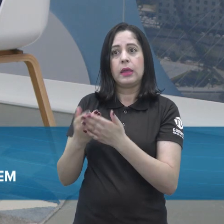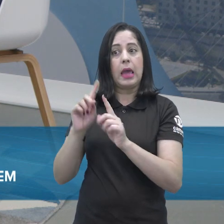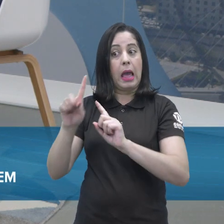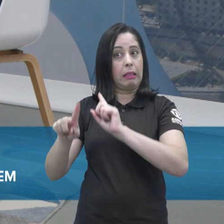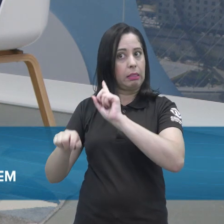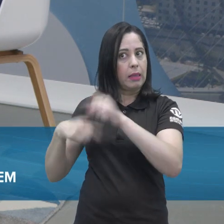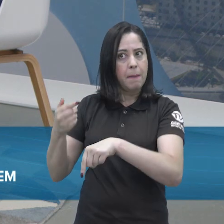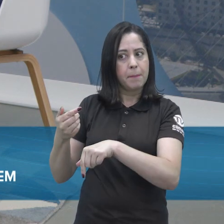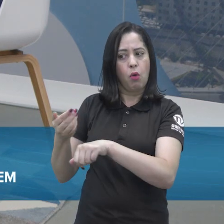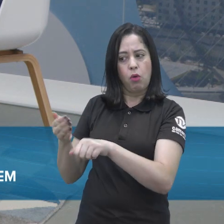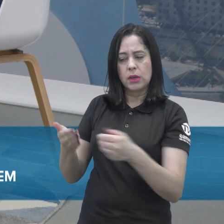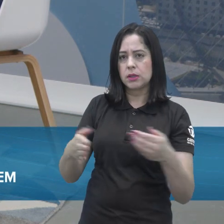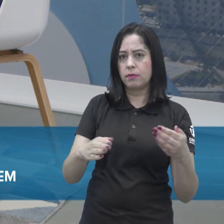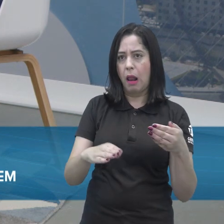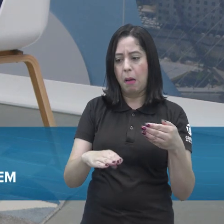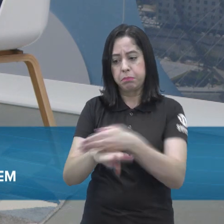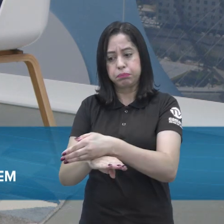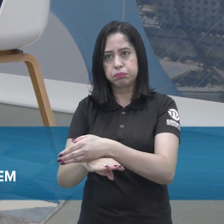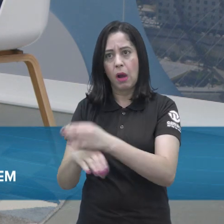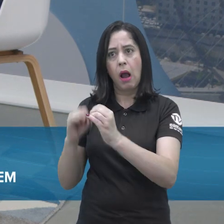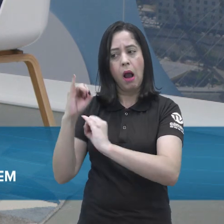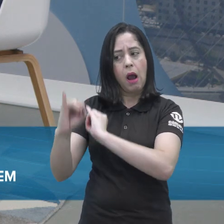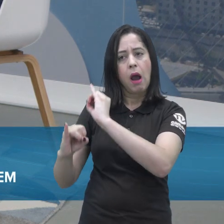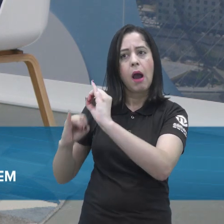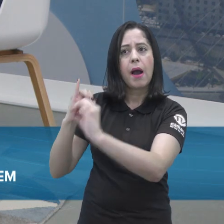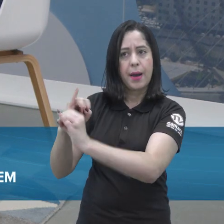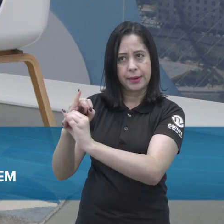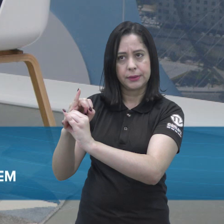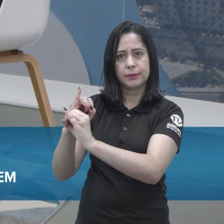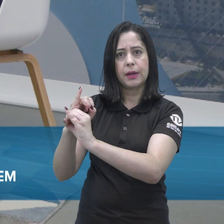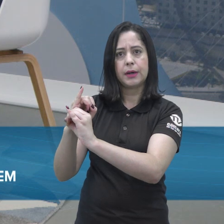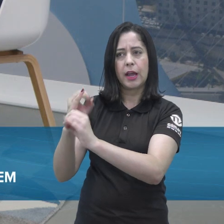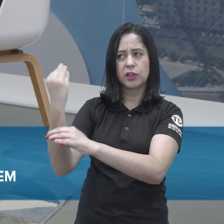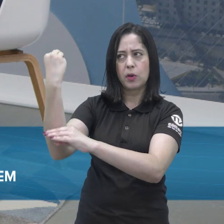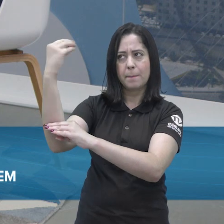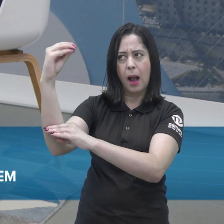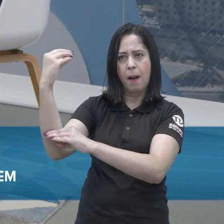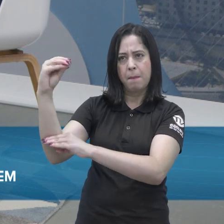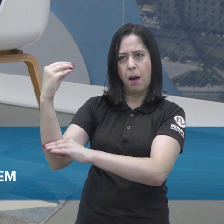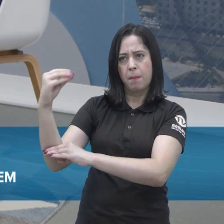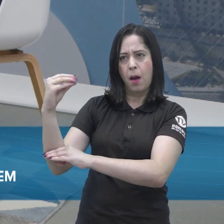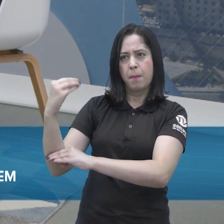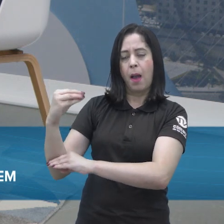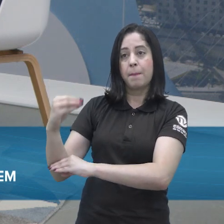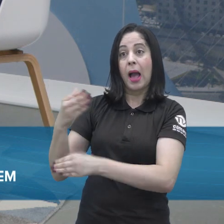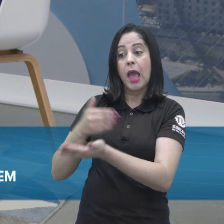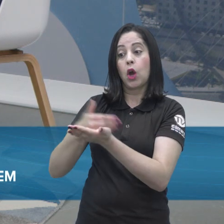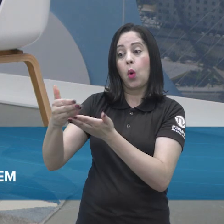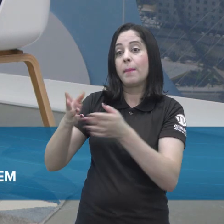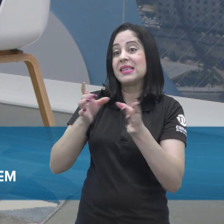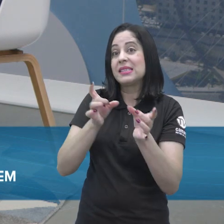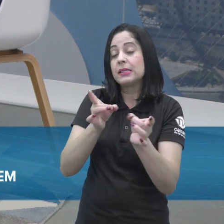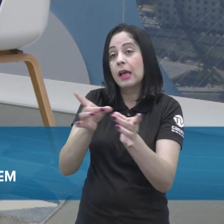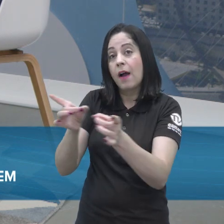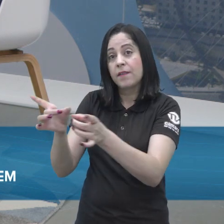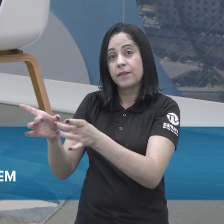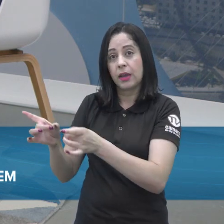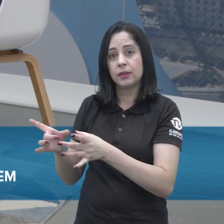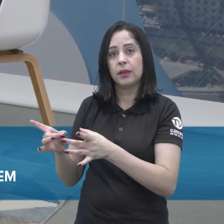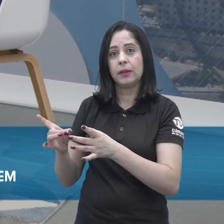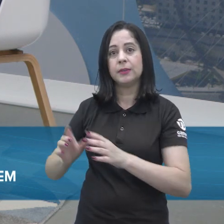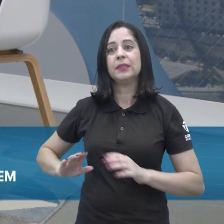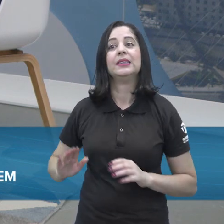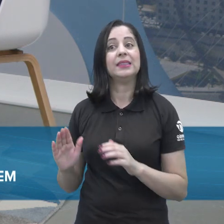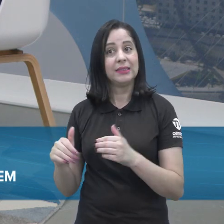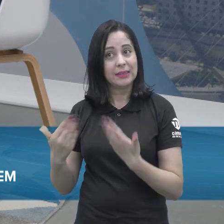essa persona que no presencial oferece esse serviço e esse produto, como ela vai oferecer isso dentro do digital. Para isso, eu não vejo